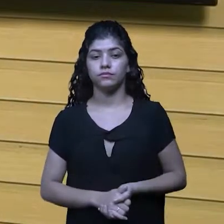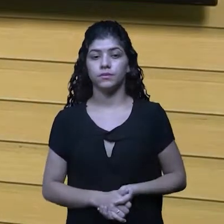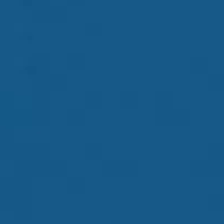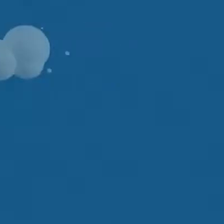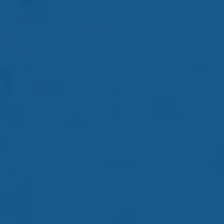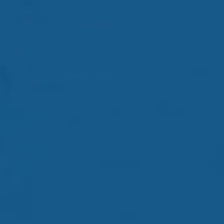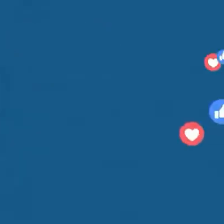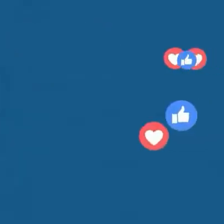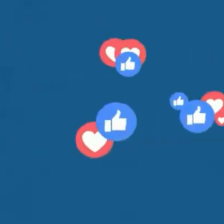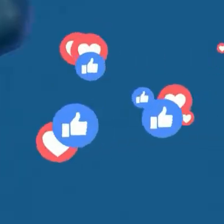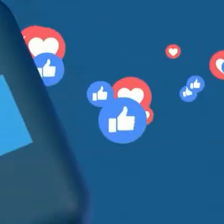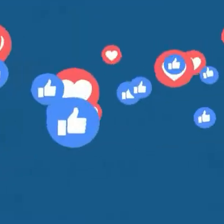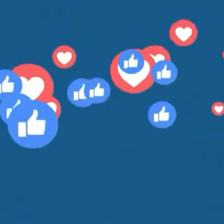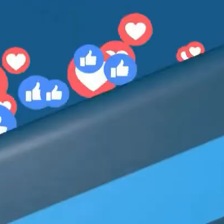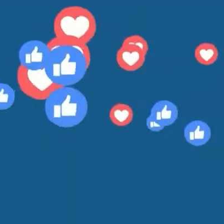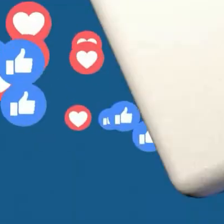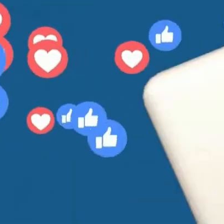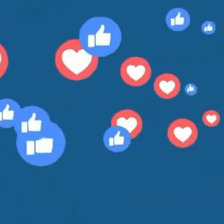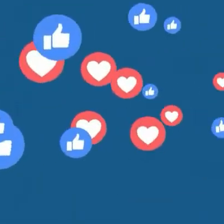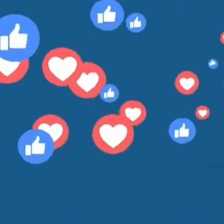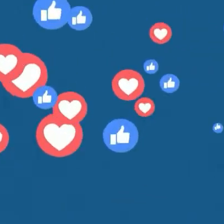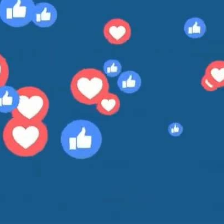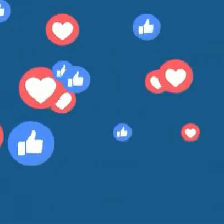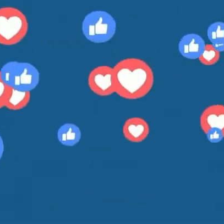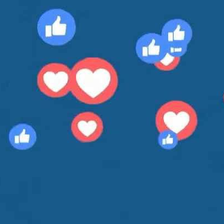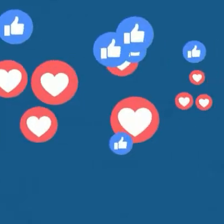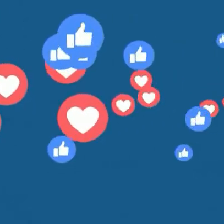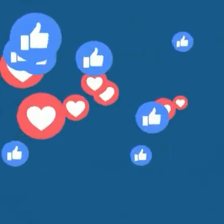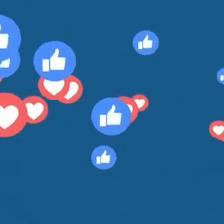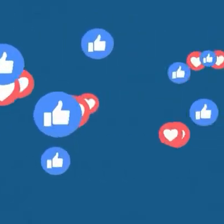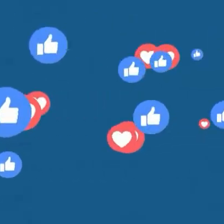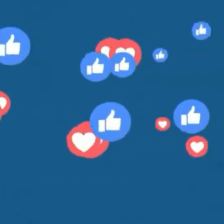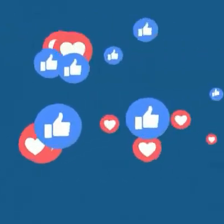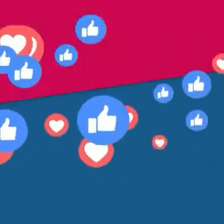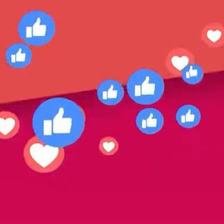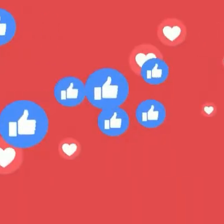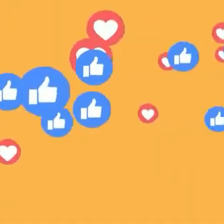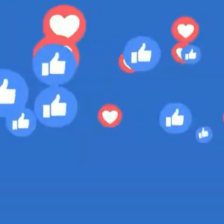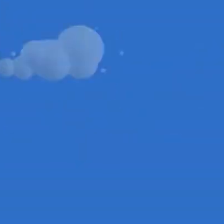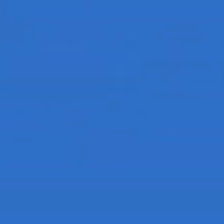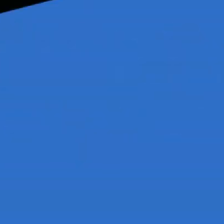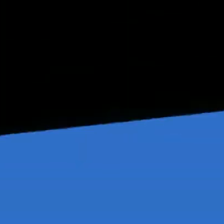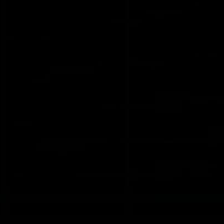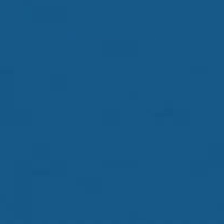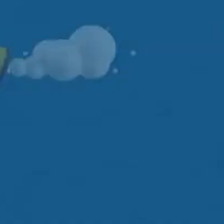aula.